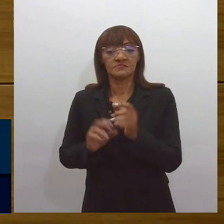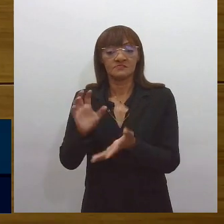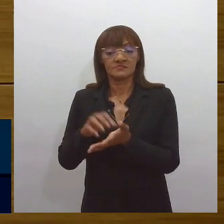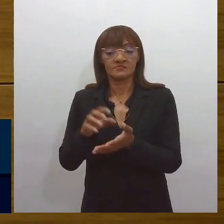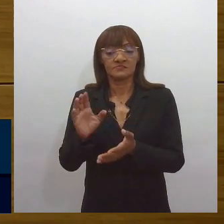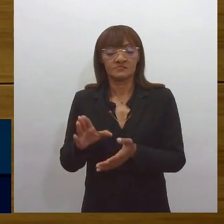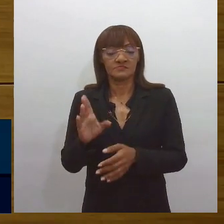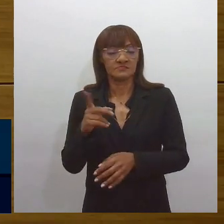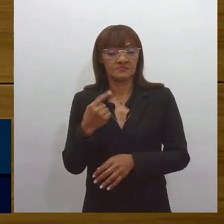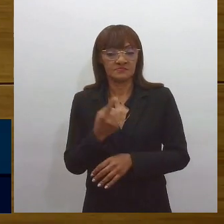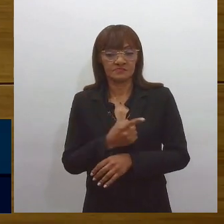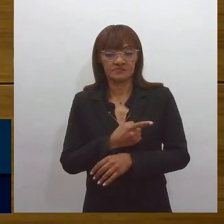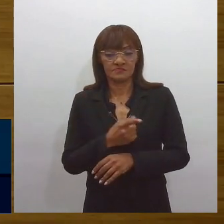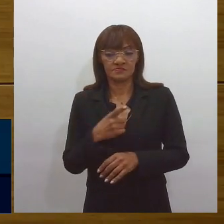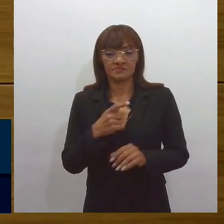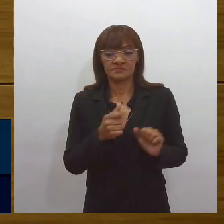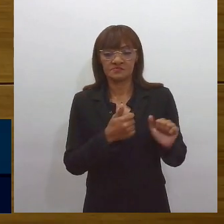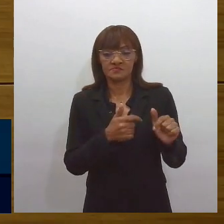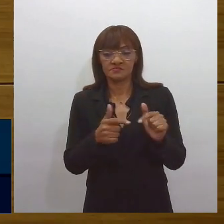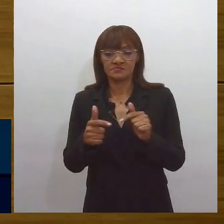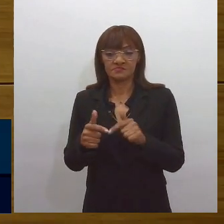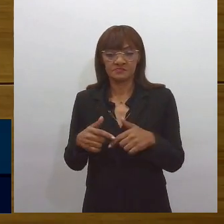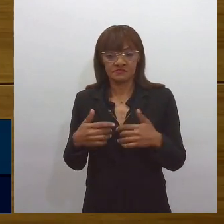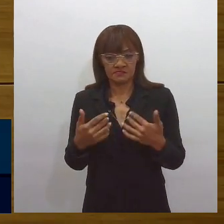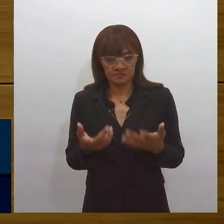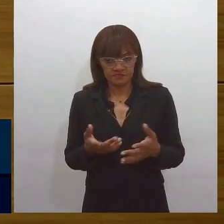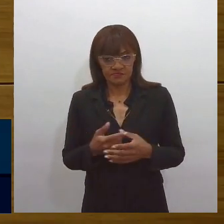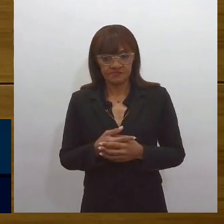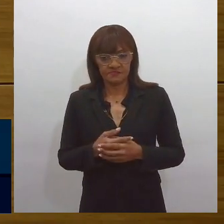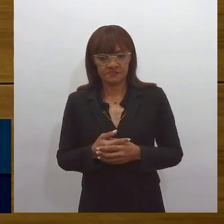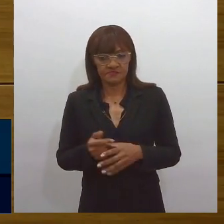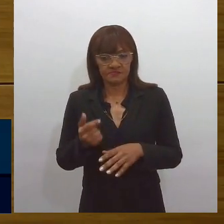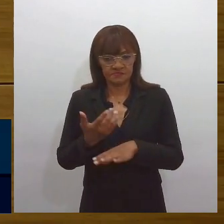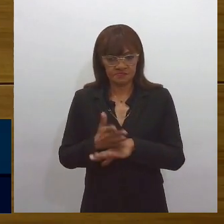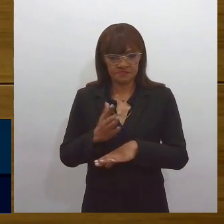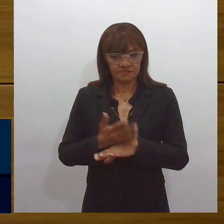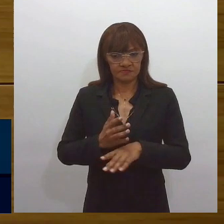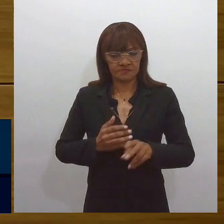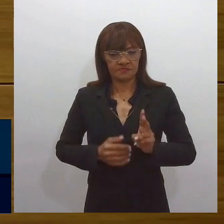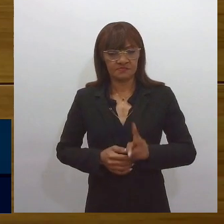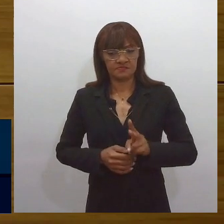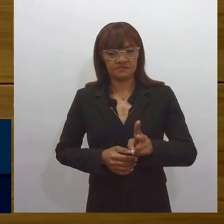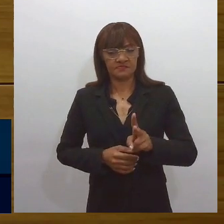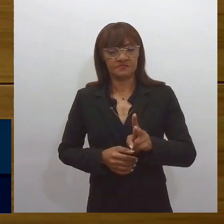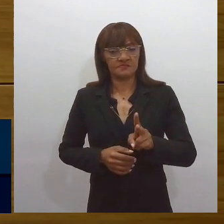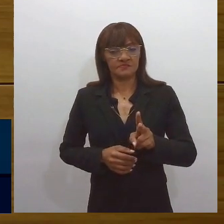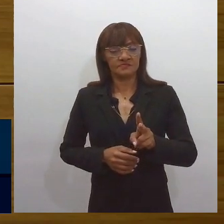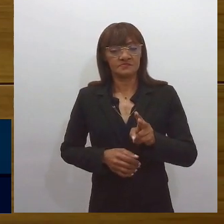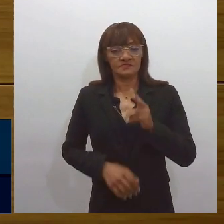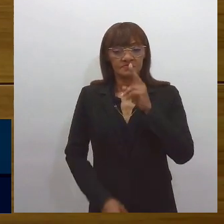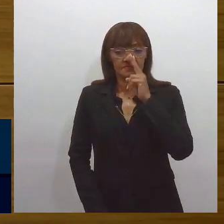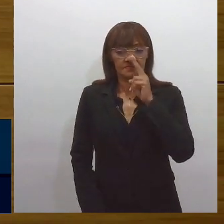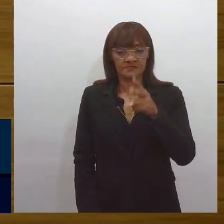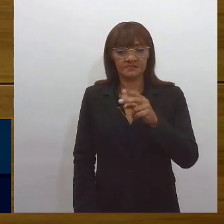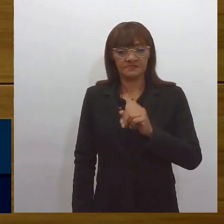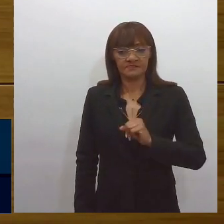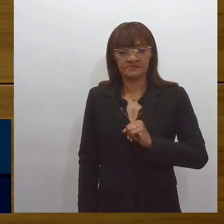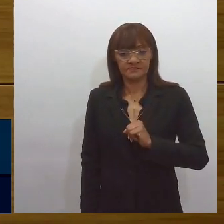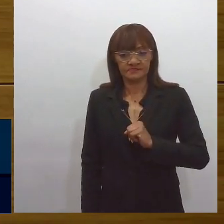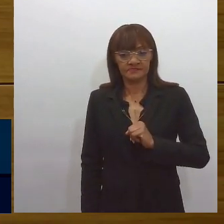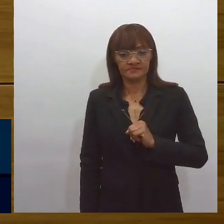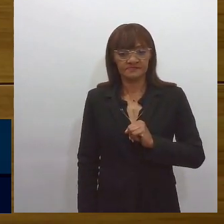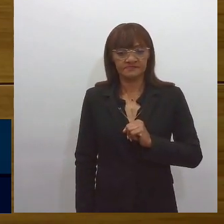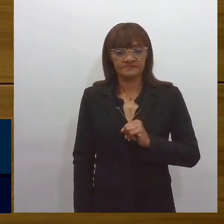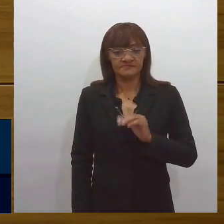fazia fazia muito treinamento Ele sempre foi uma uma fonte muito grande eh eh eh de conhecimento para os mais